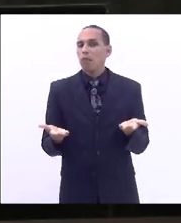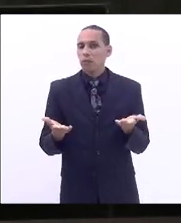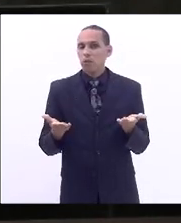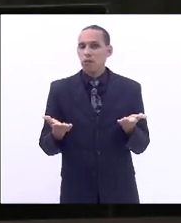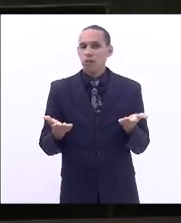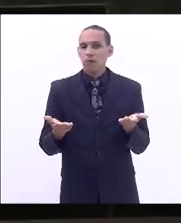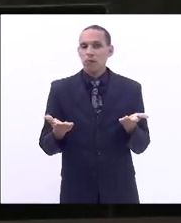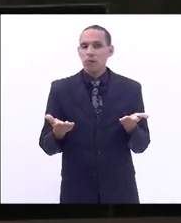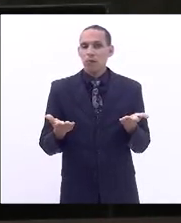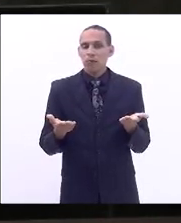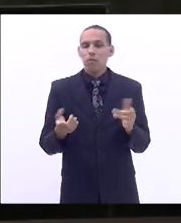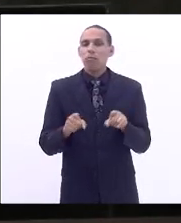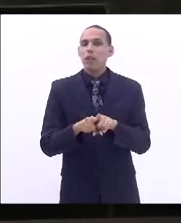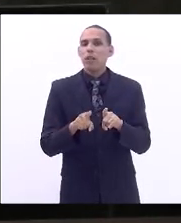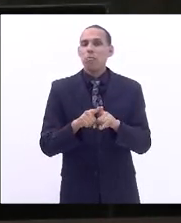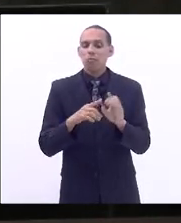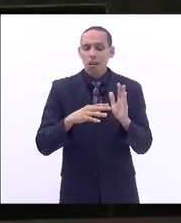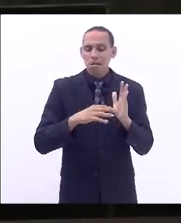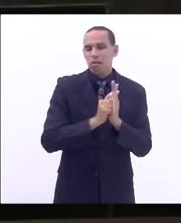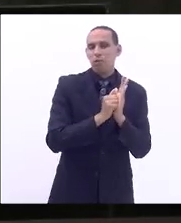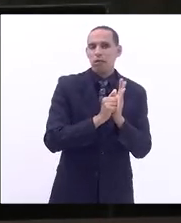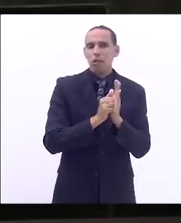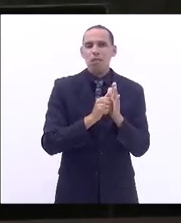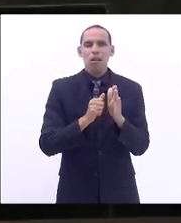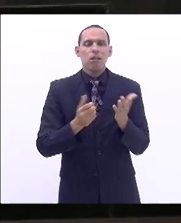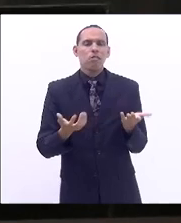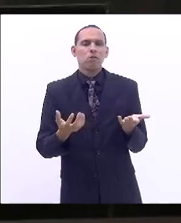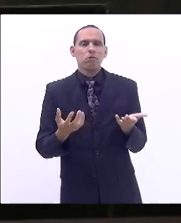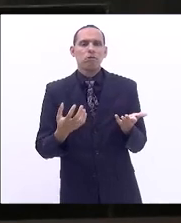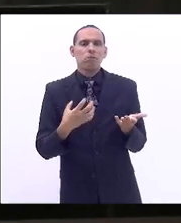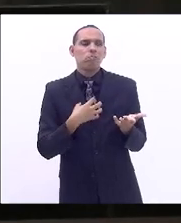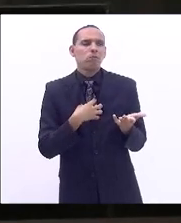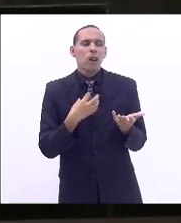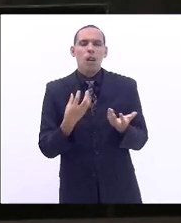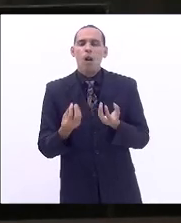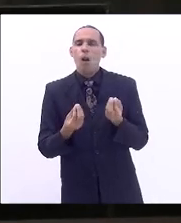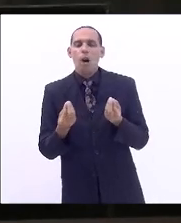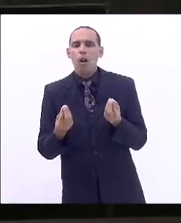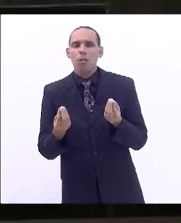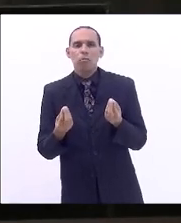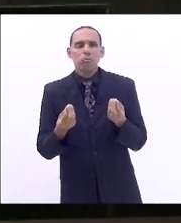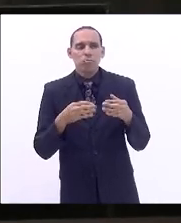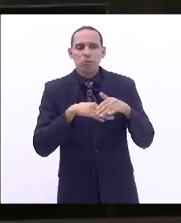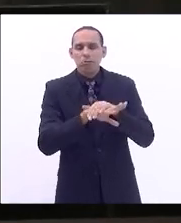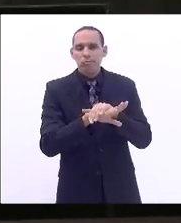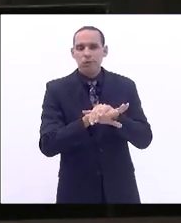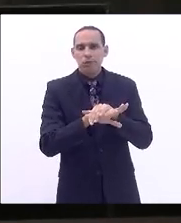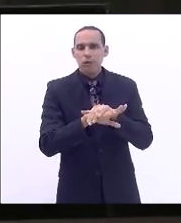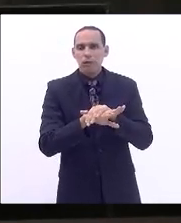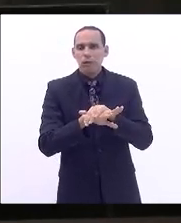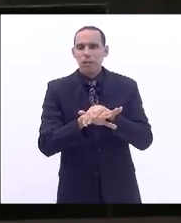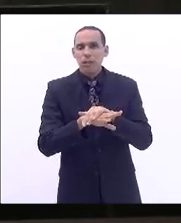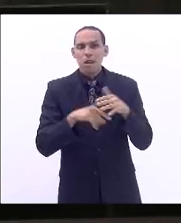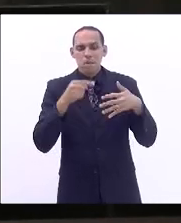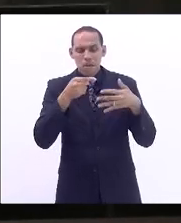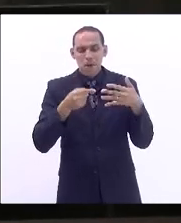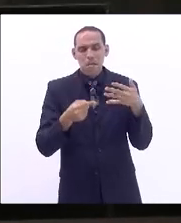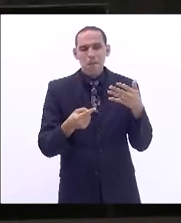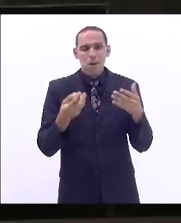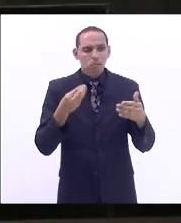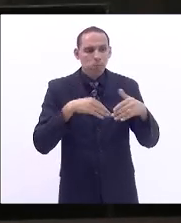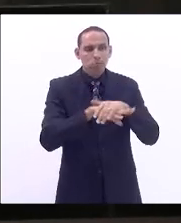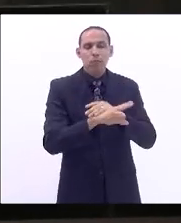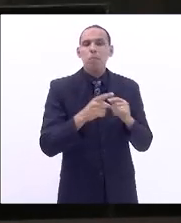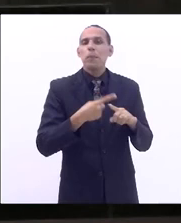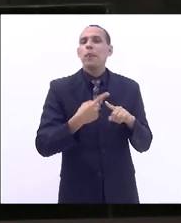maneira esse registro vai ser colocado quais e como instâncias na inclusão dessa